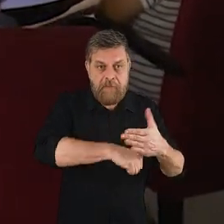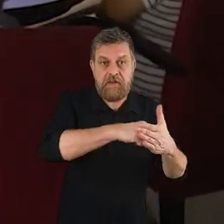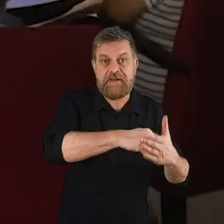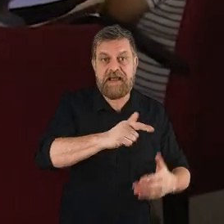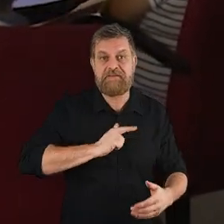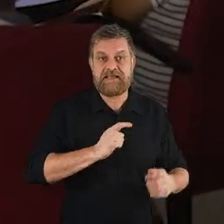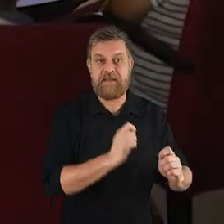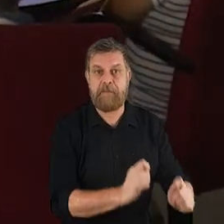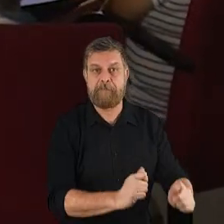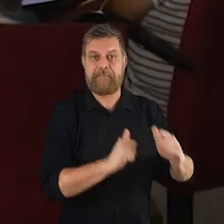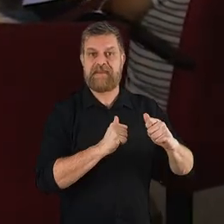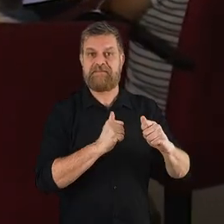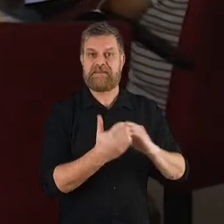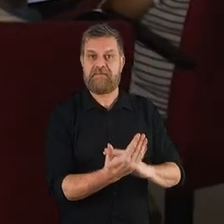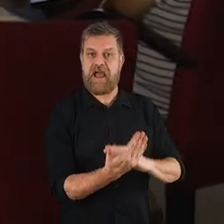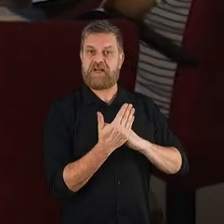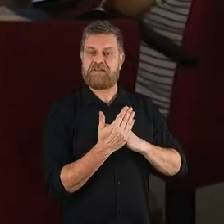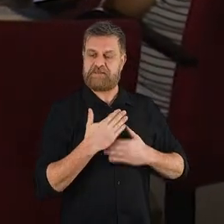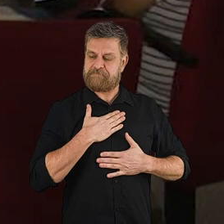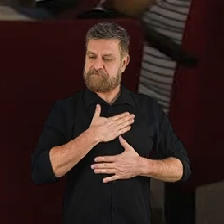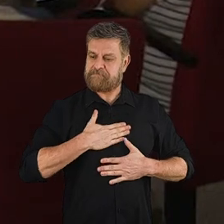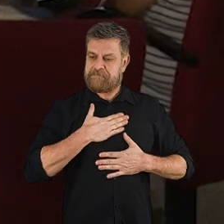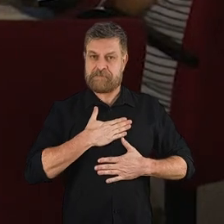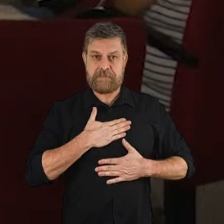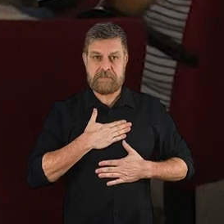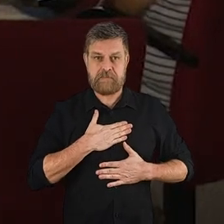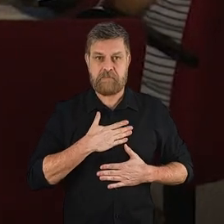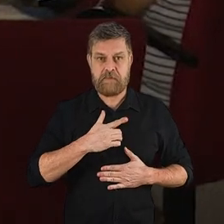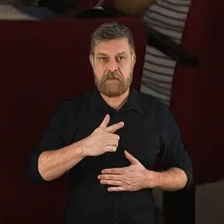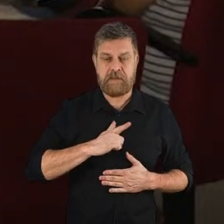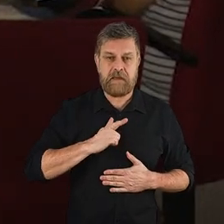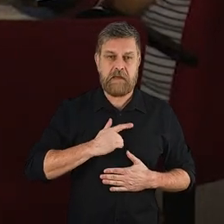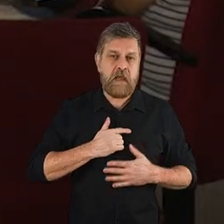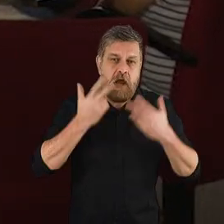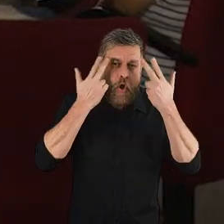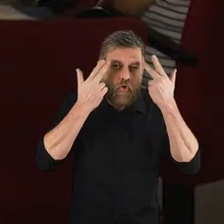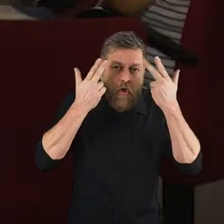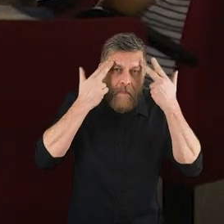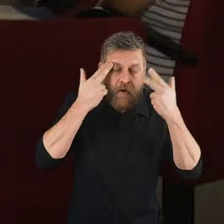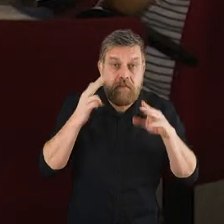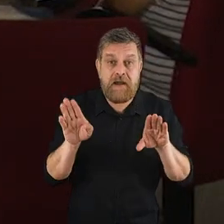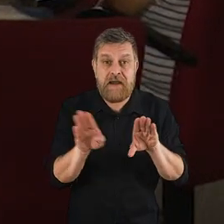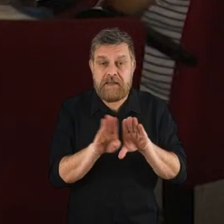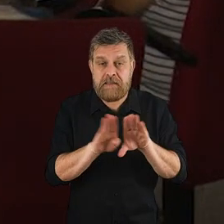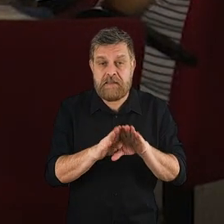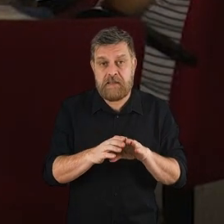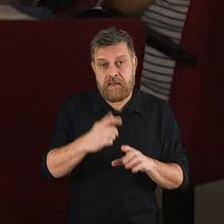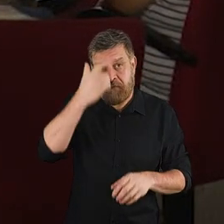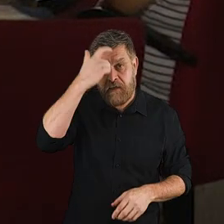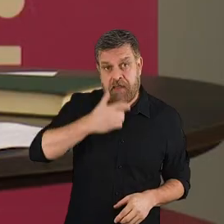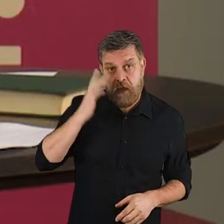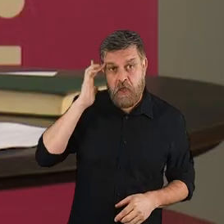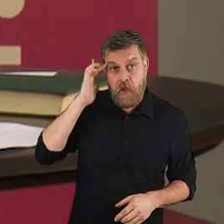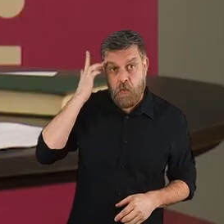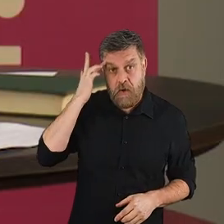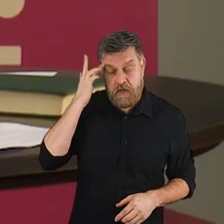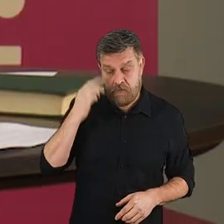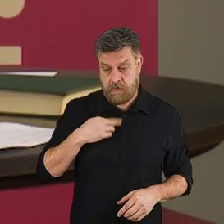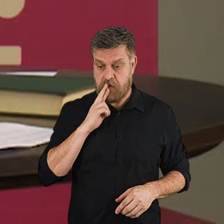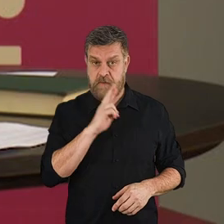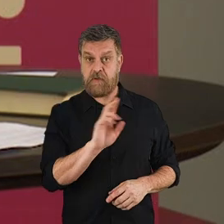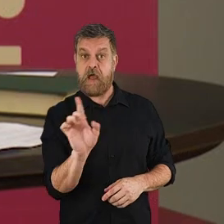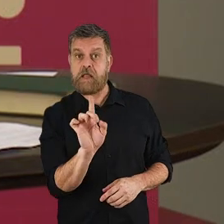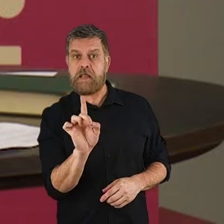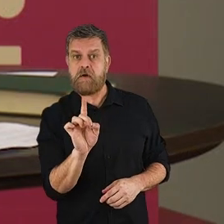se beneficiar. Essa é uma reivindicação muito comum. Outra reivindicação que eu acho incompleta é dizer, não,